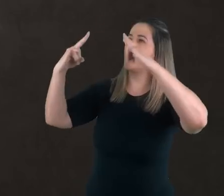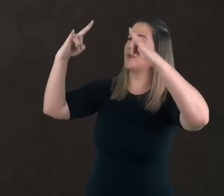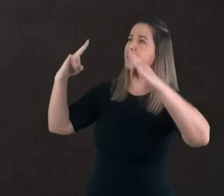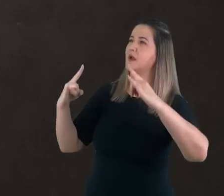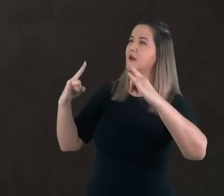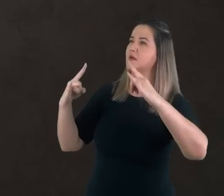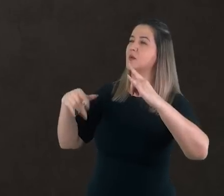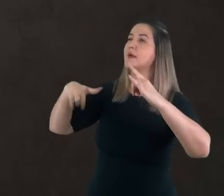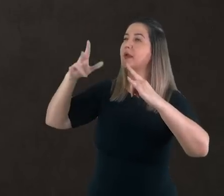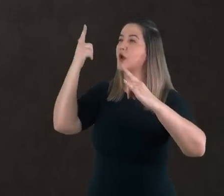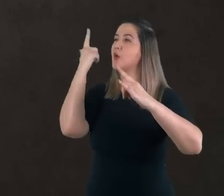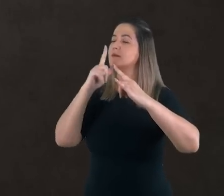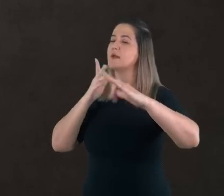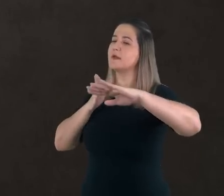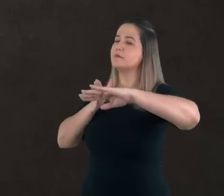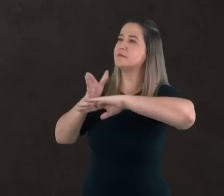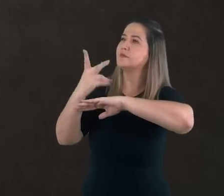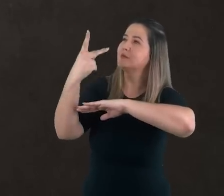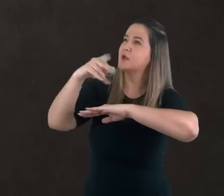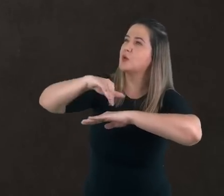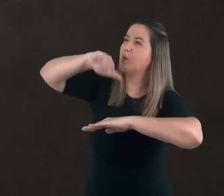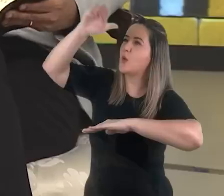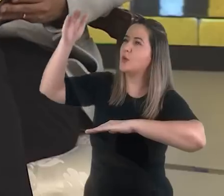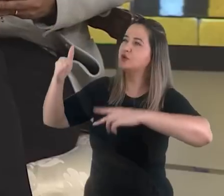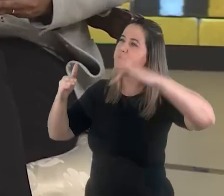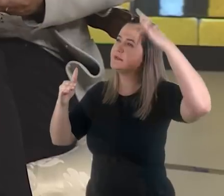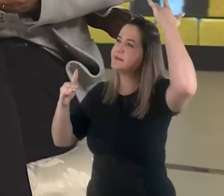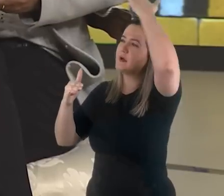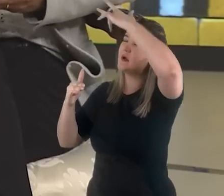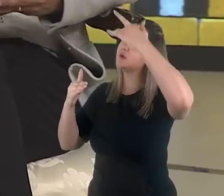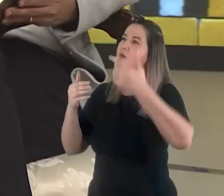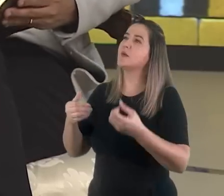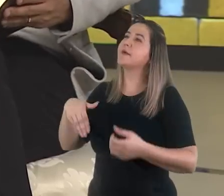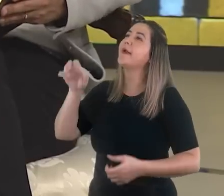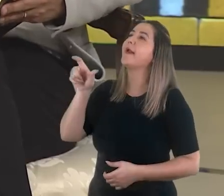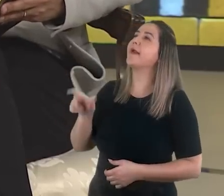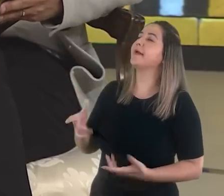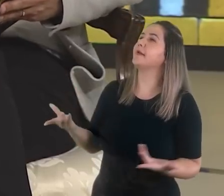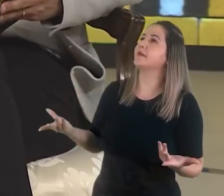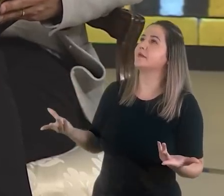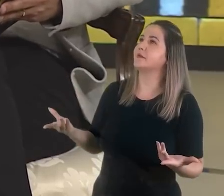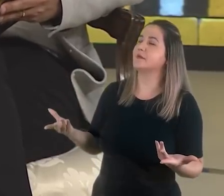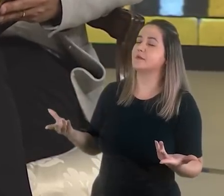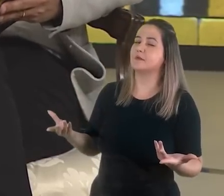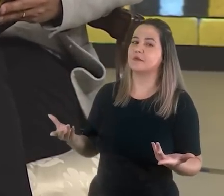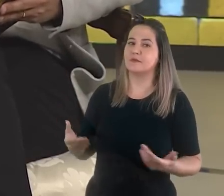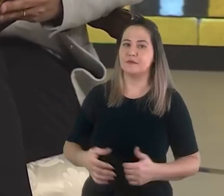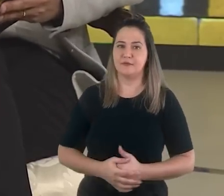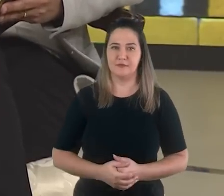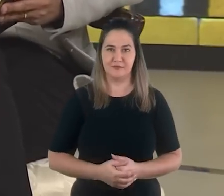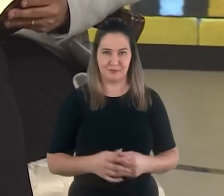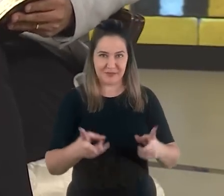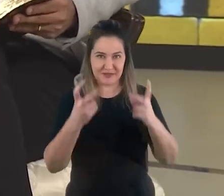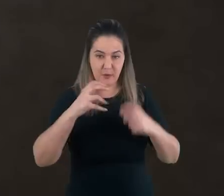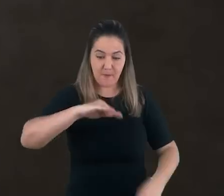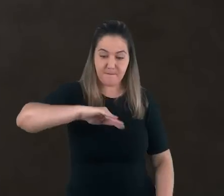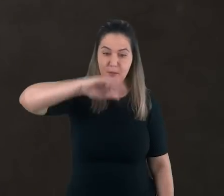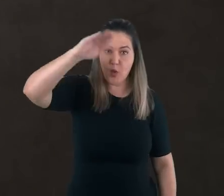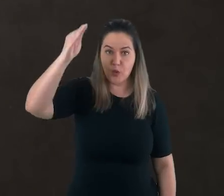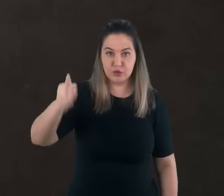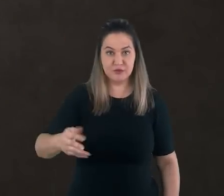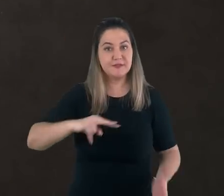santo monte? Salmo 15, verso 1. Você percebeu? O monte é o lugar do reino de Deus. Outra